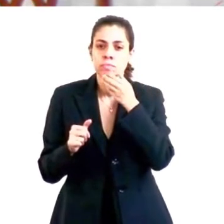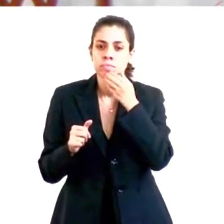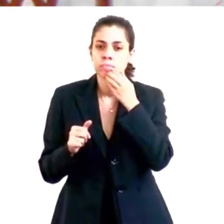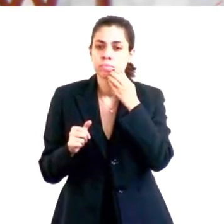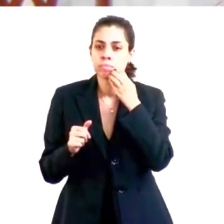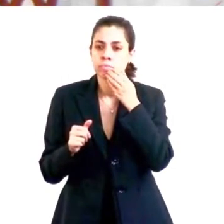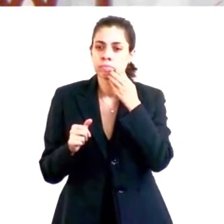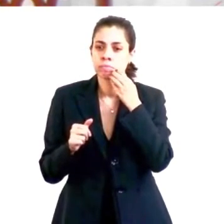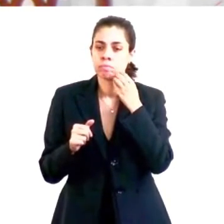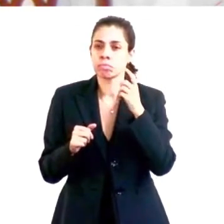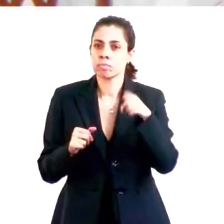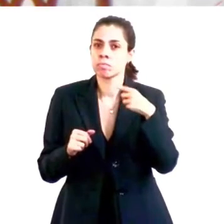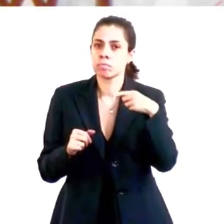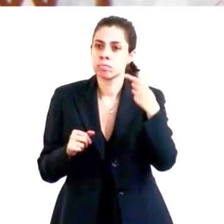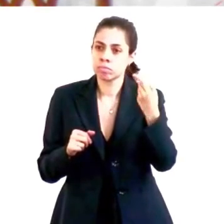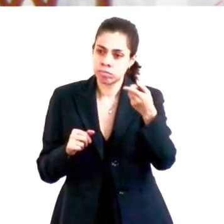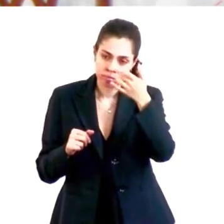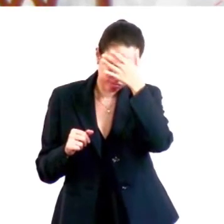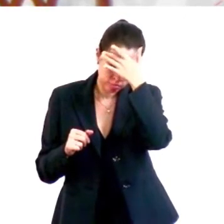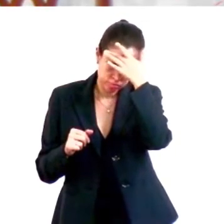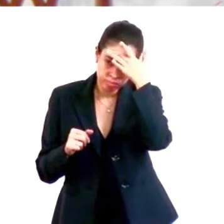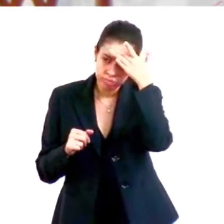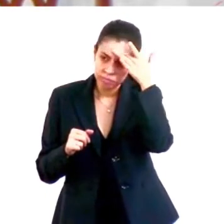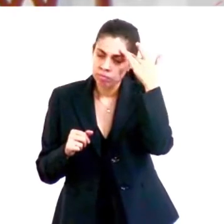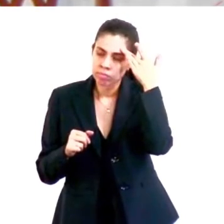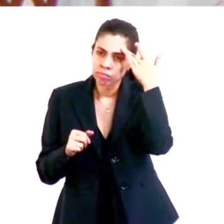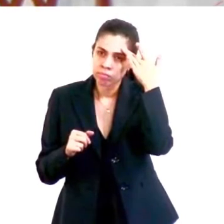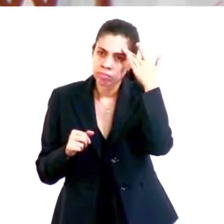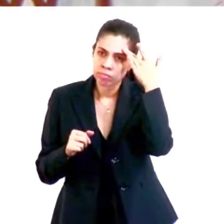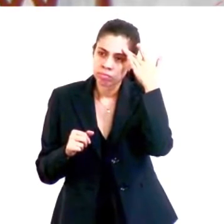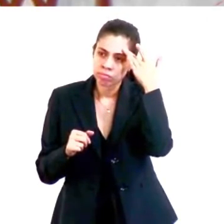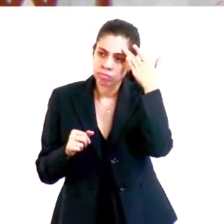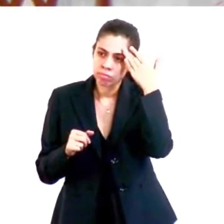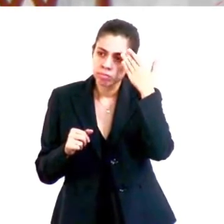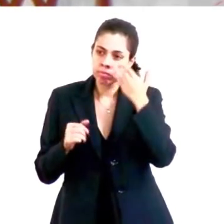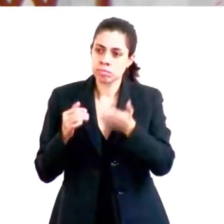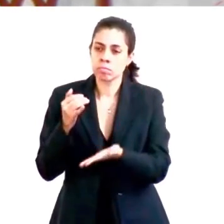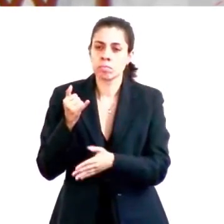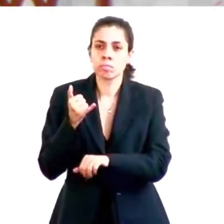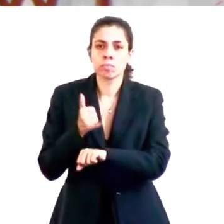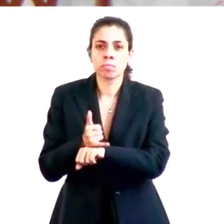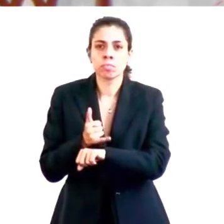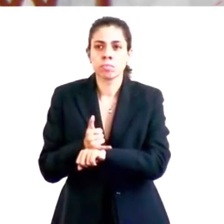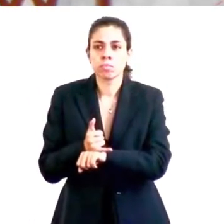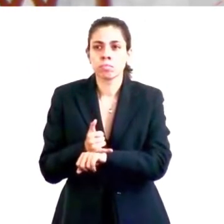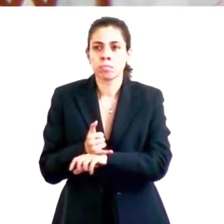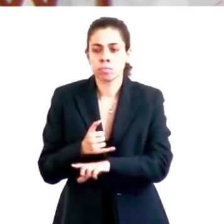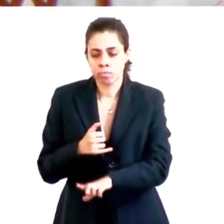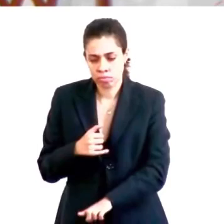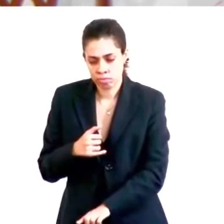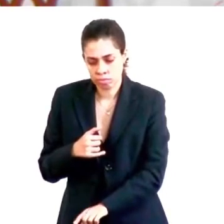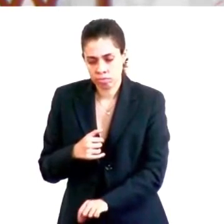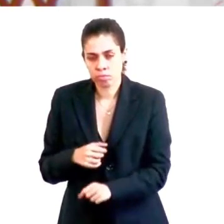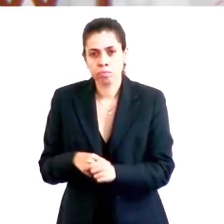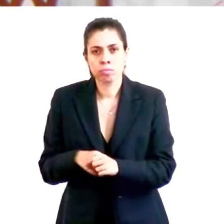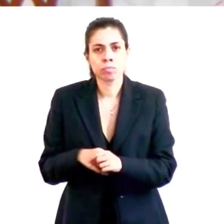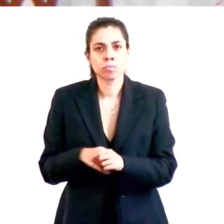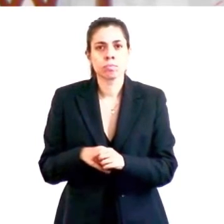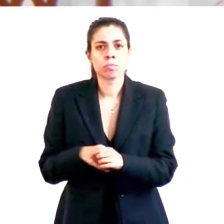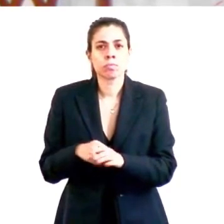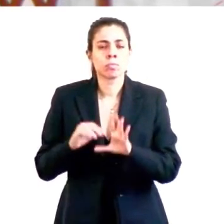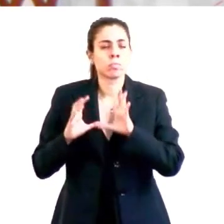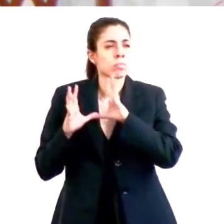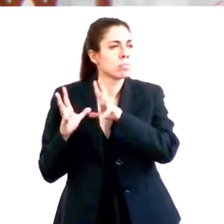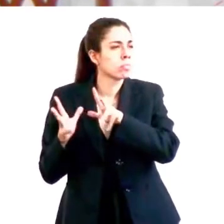líderes espirituais, para te tirar do poço, do lamaçal de pecado, daquilo que você está